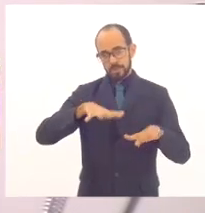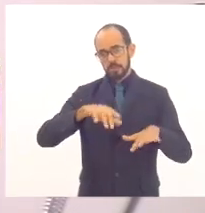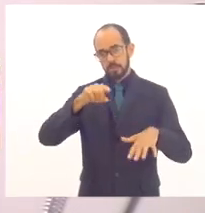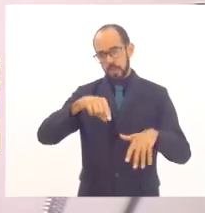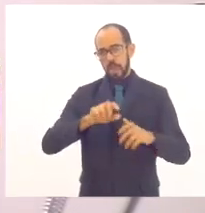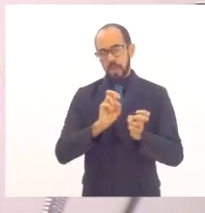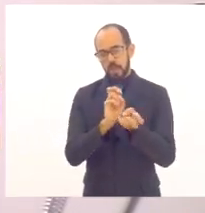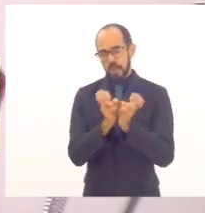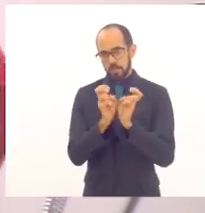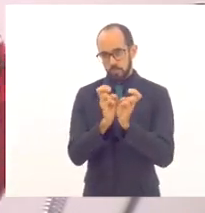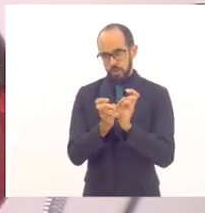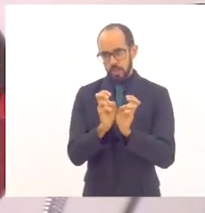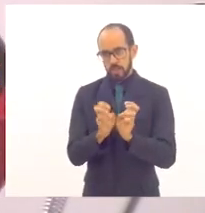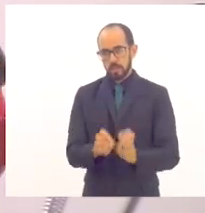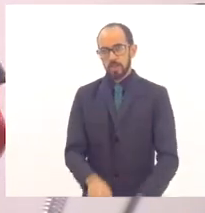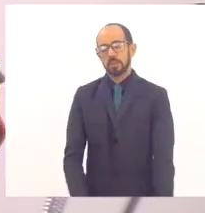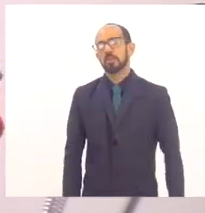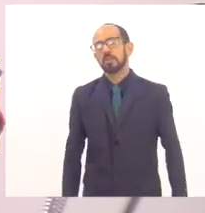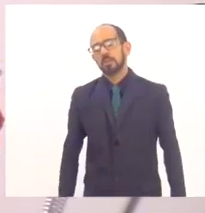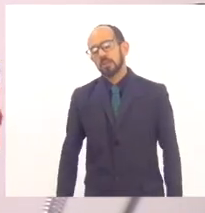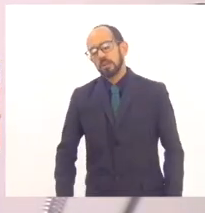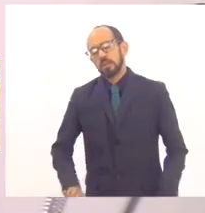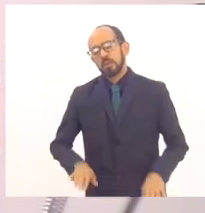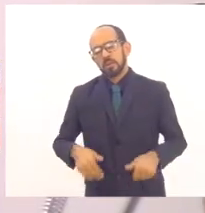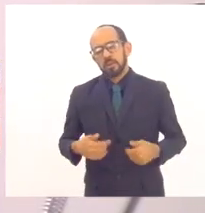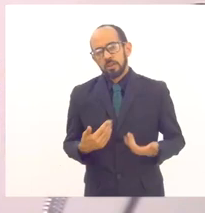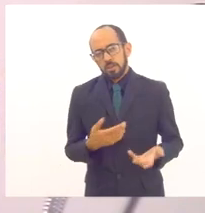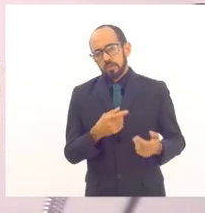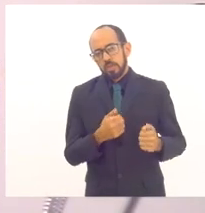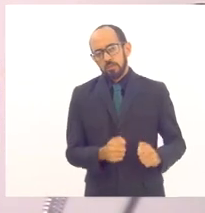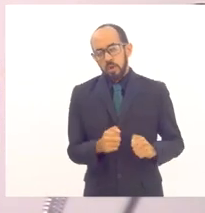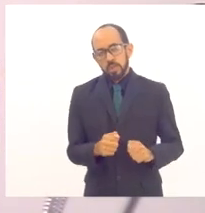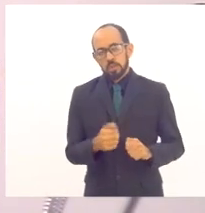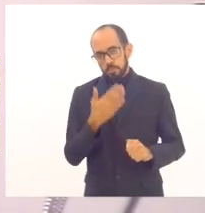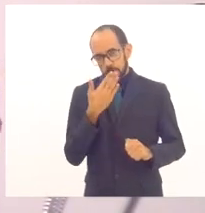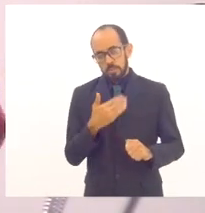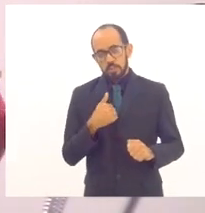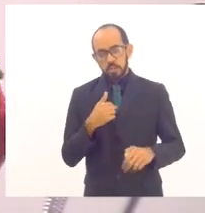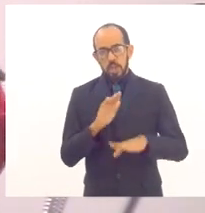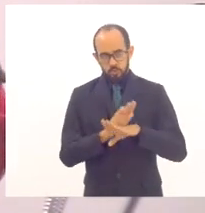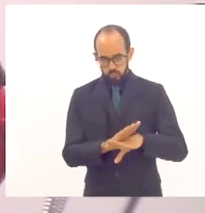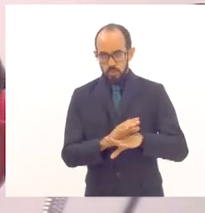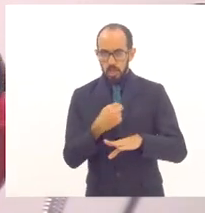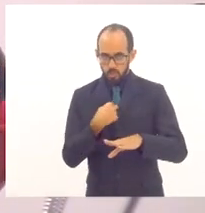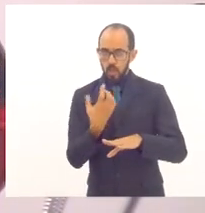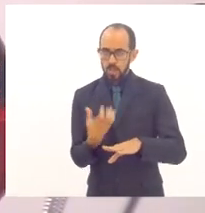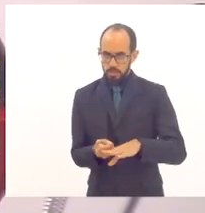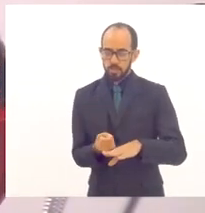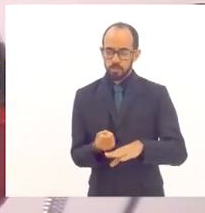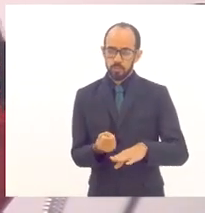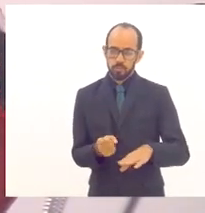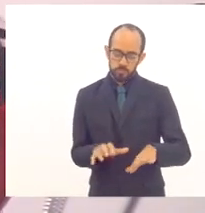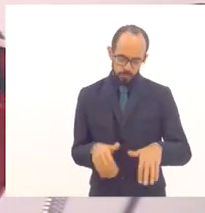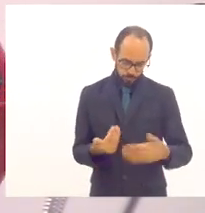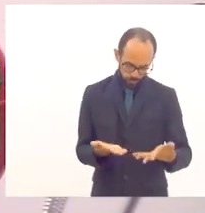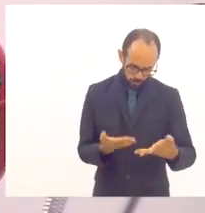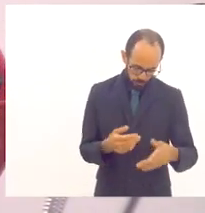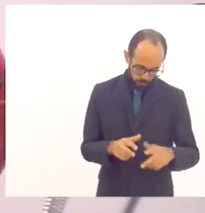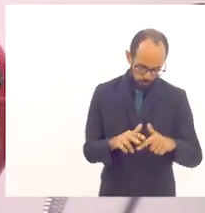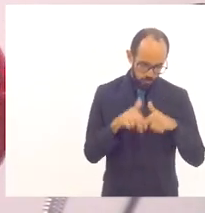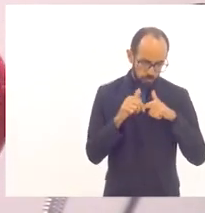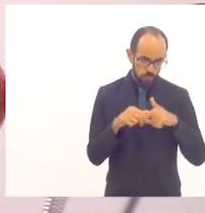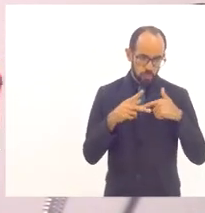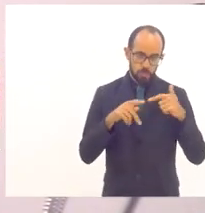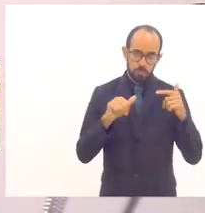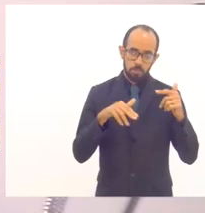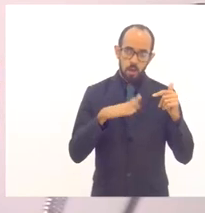aqui o Curumim. Então, você pode contar comigo que eu estou dentro. E foi por isso que o mestre Paulão, apesar